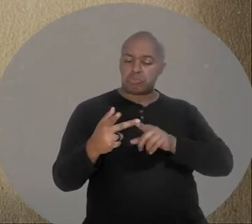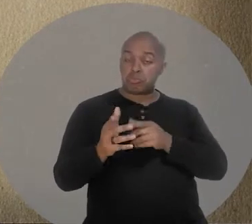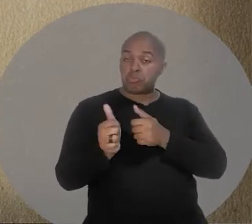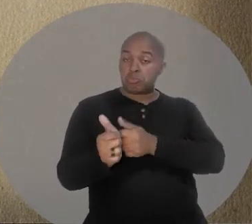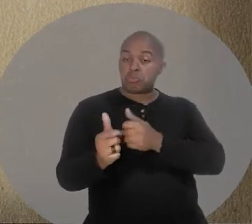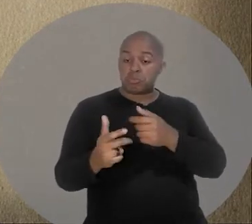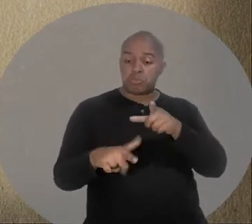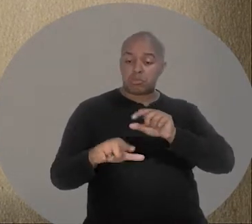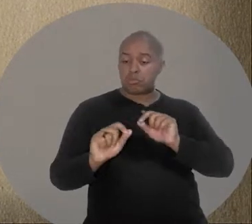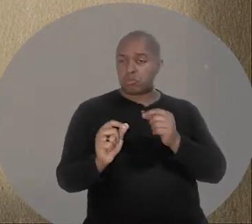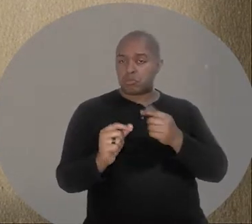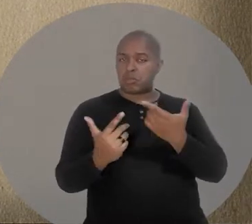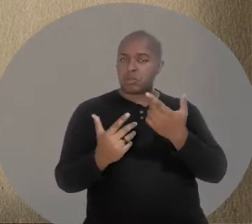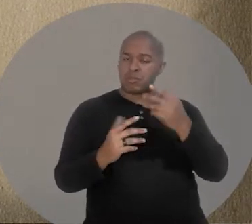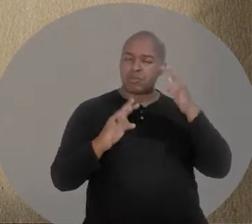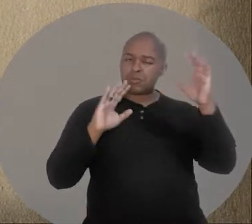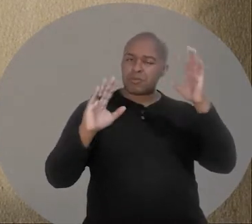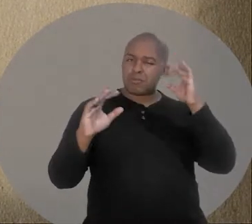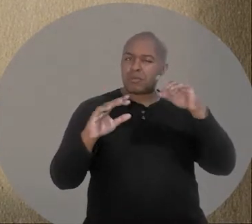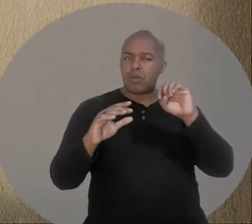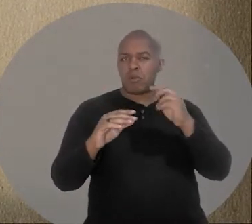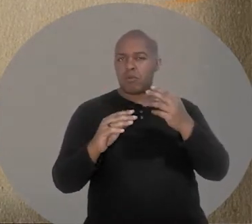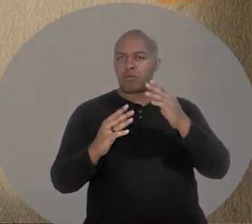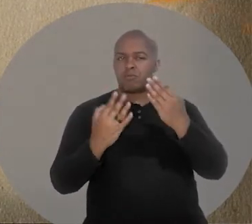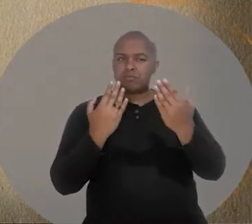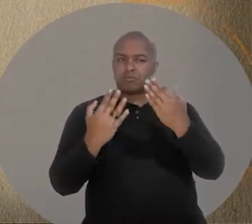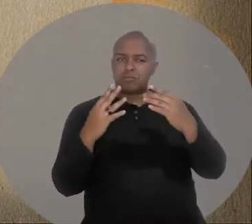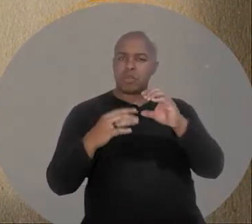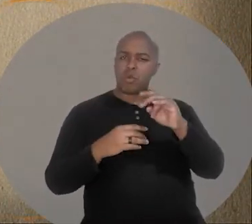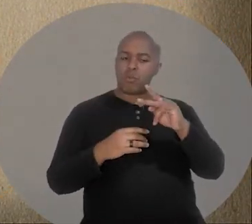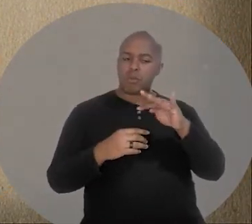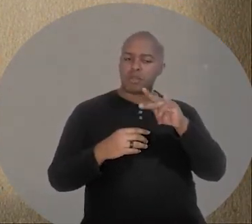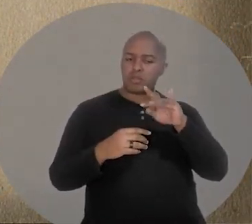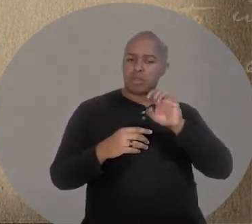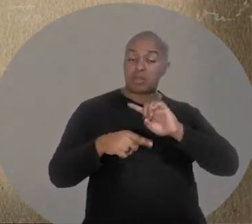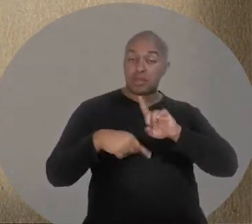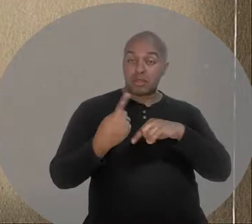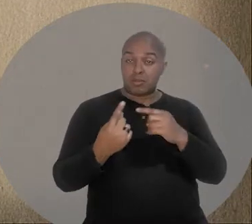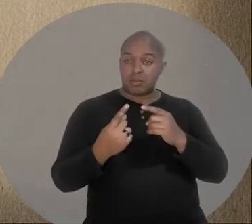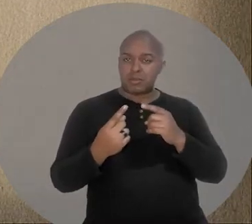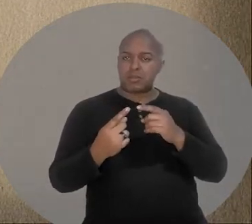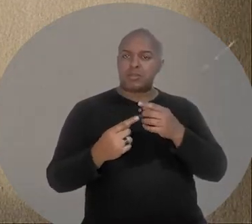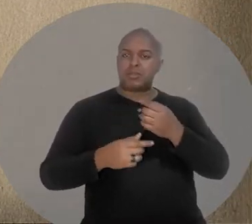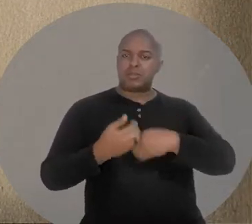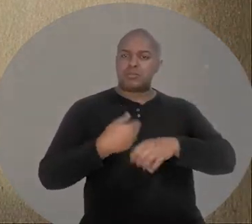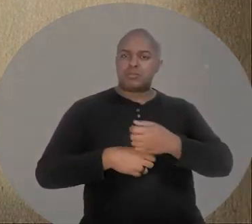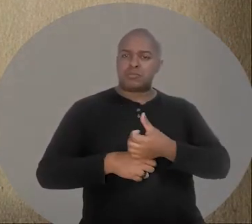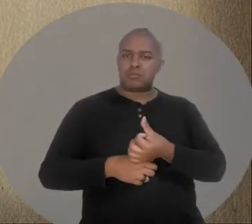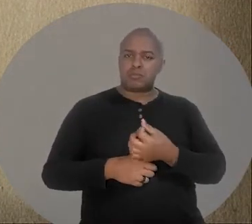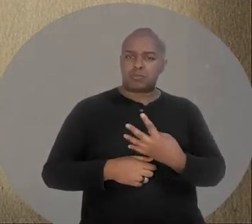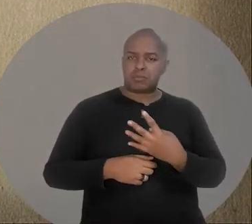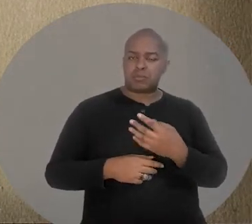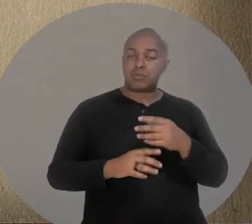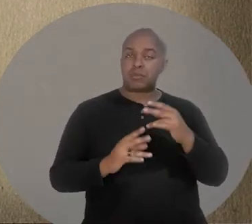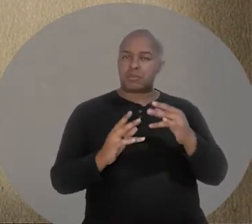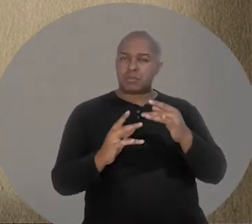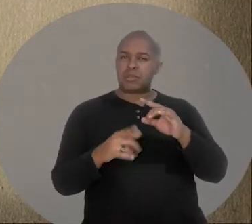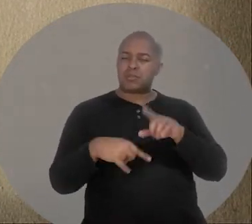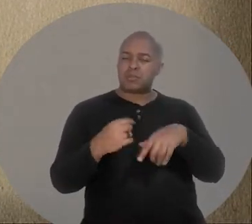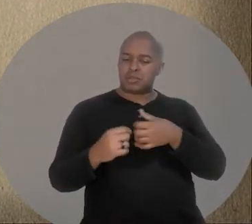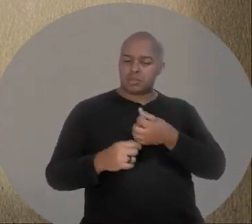carreiras então eleitas, psicologia ou terapia ocupacional. Depois, em 64, meu noivado.